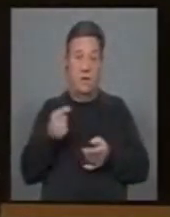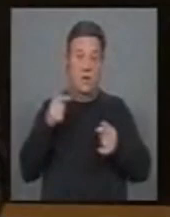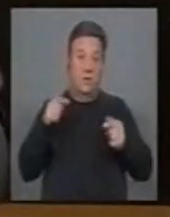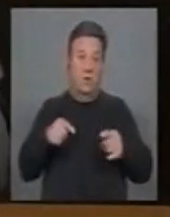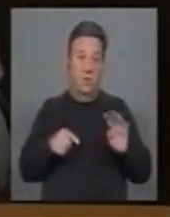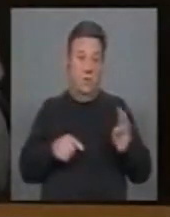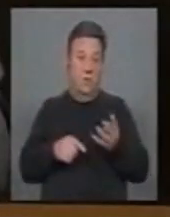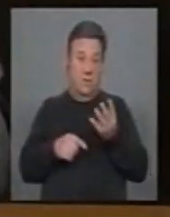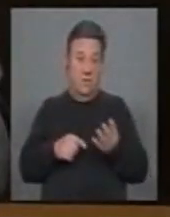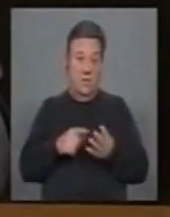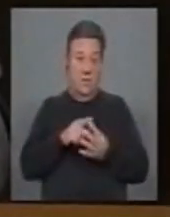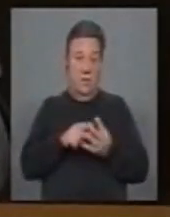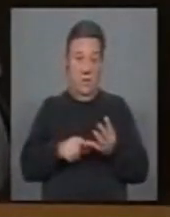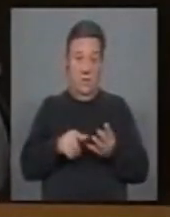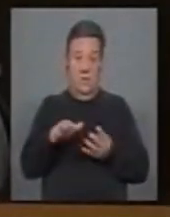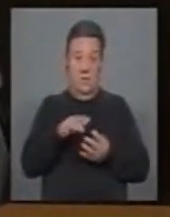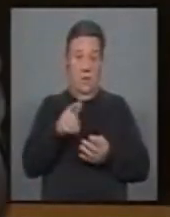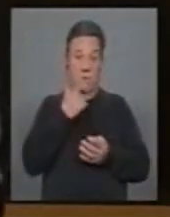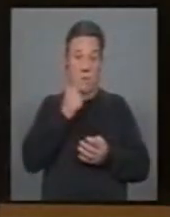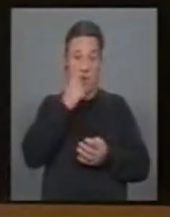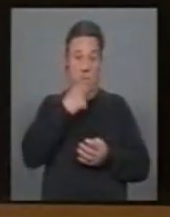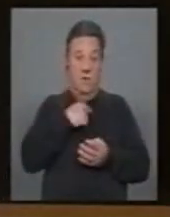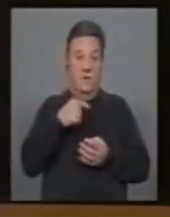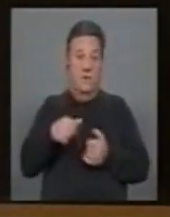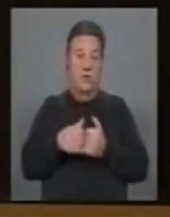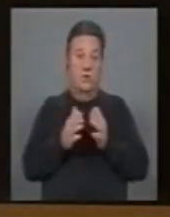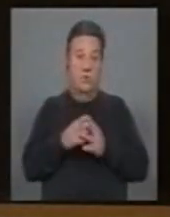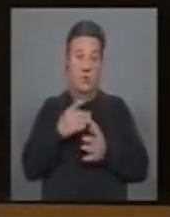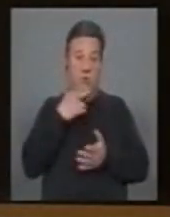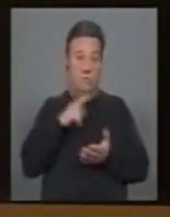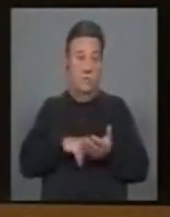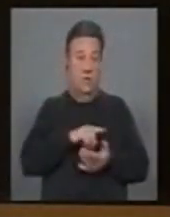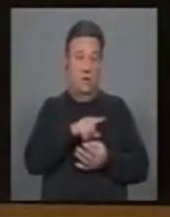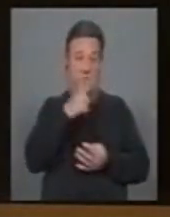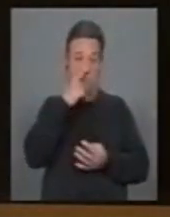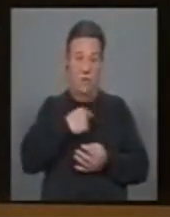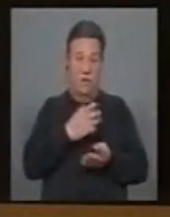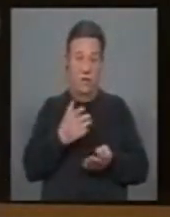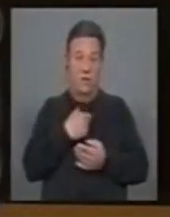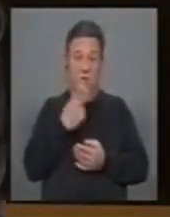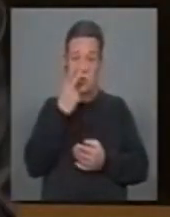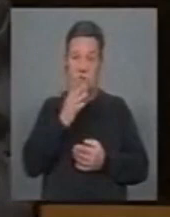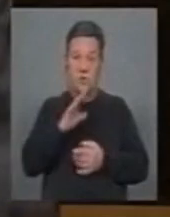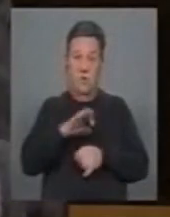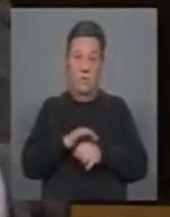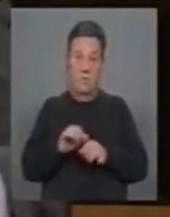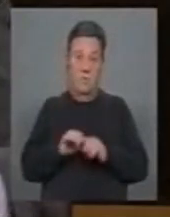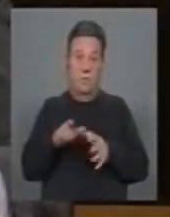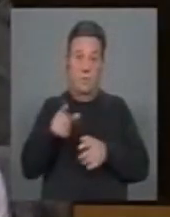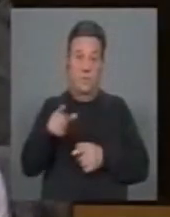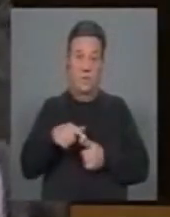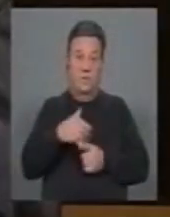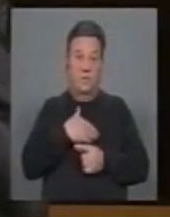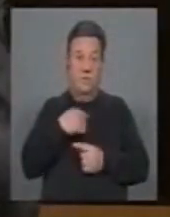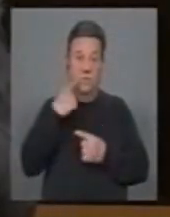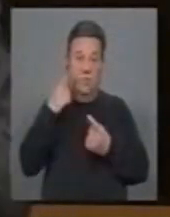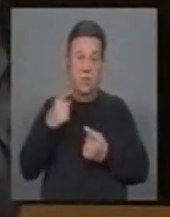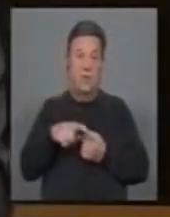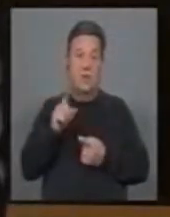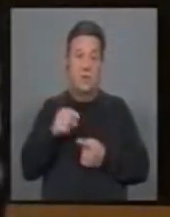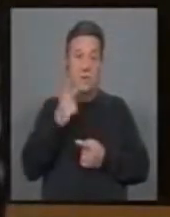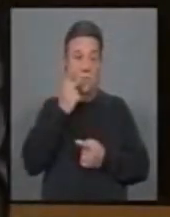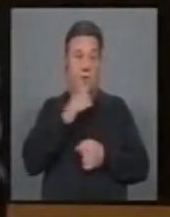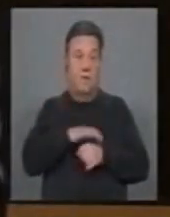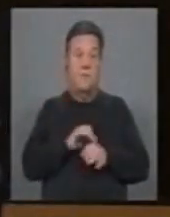estes quatro situações não podem falhar estão todas elas de farta falhado não estamos só aparente uma pandemia pública estamos